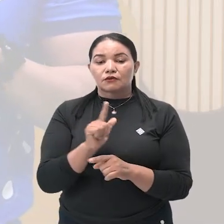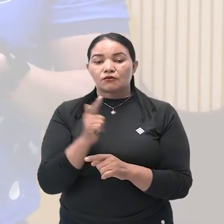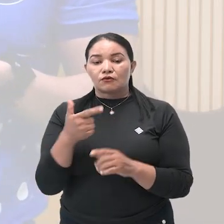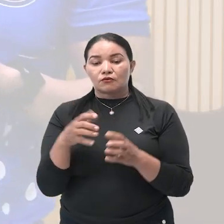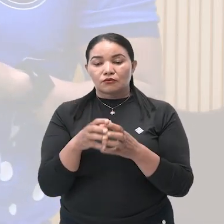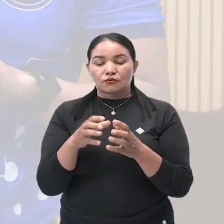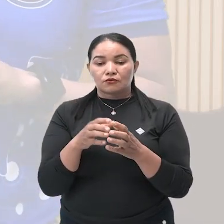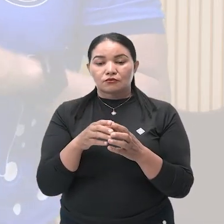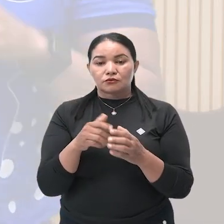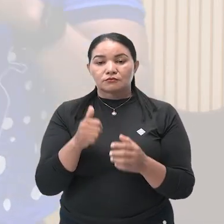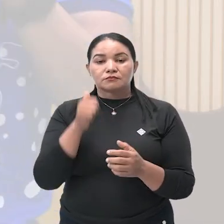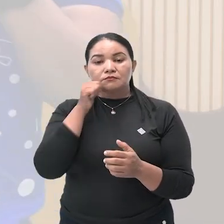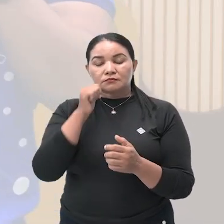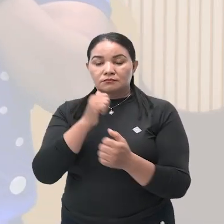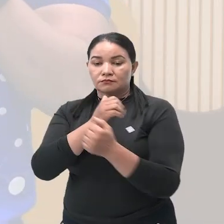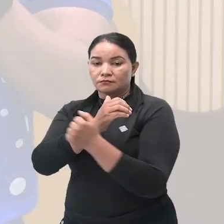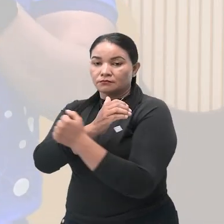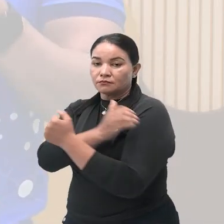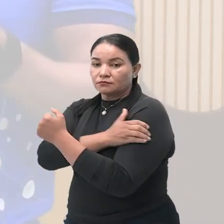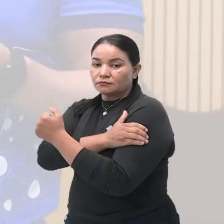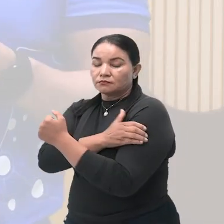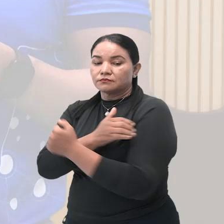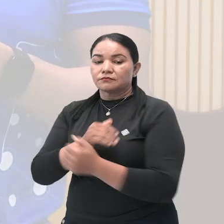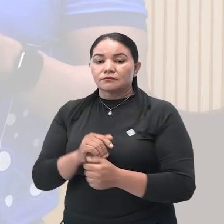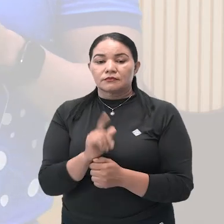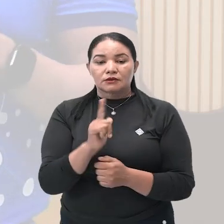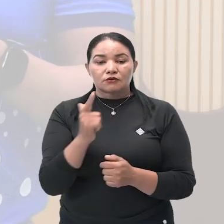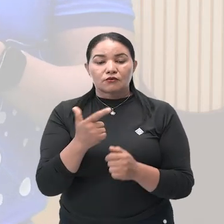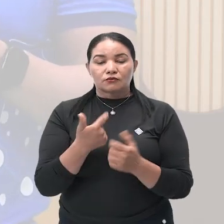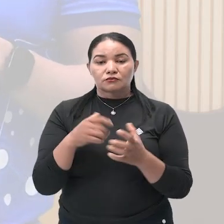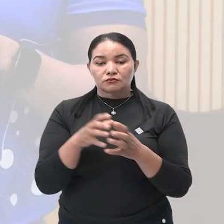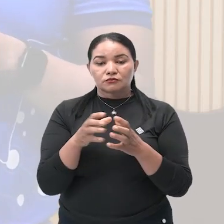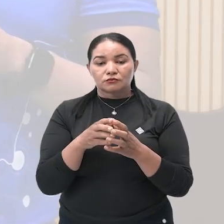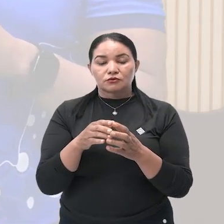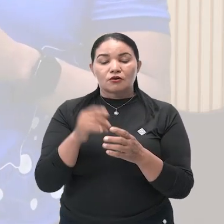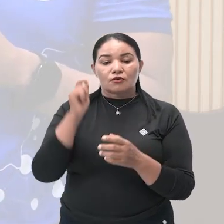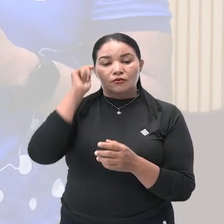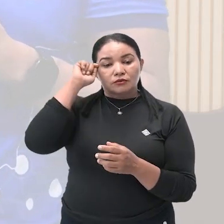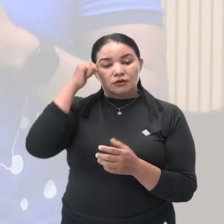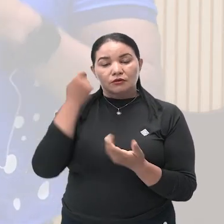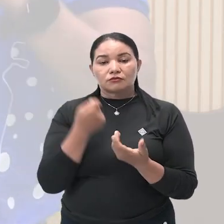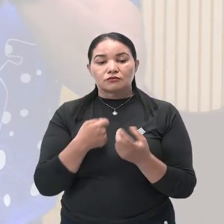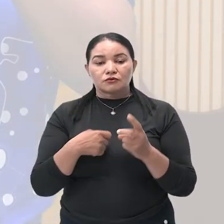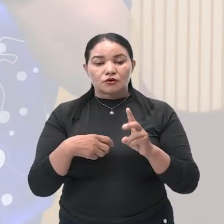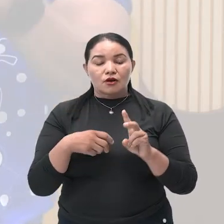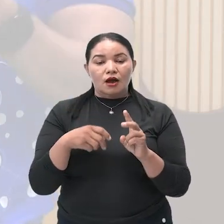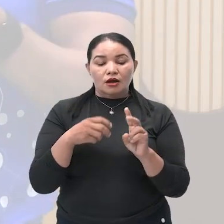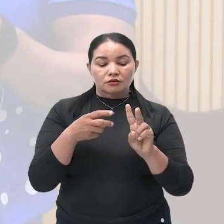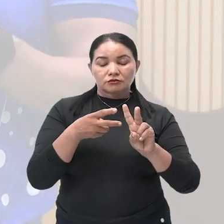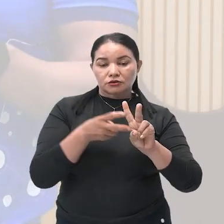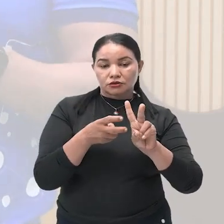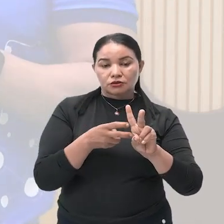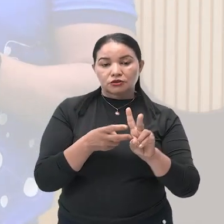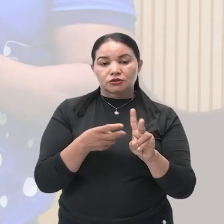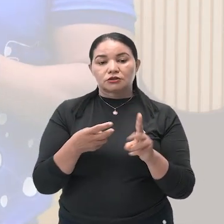movimento feminista, a gente tem também o movimento negro, a gente tem também o movimento indígena, a gente tem o